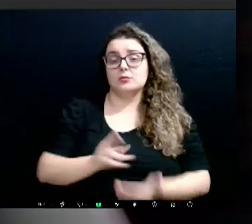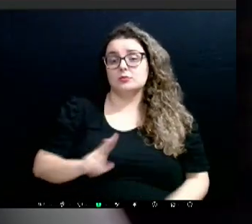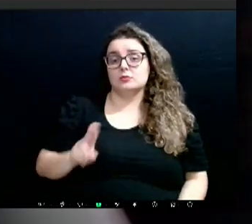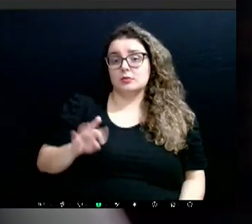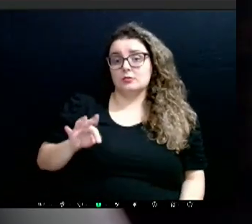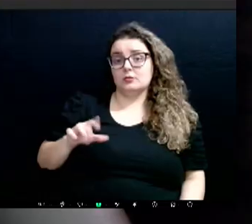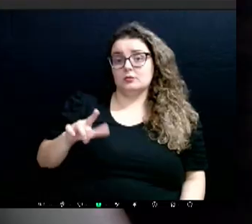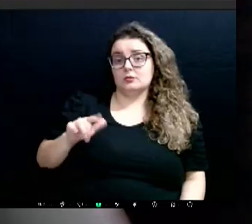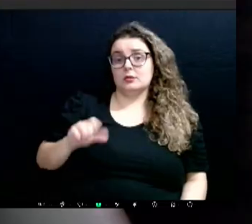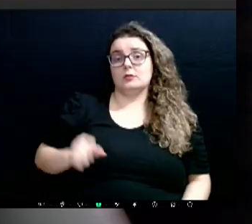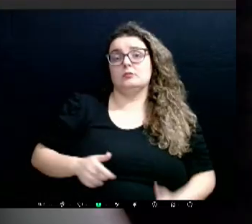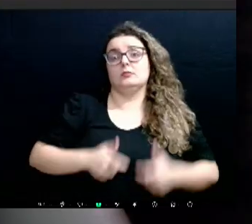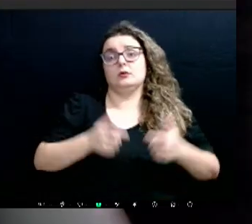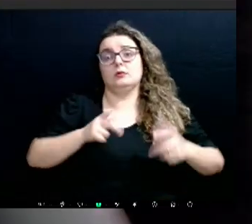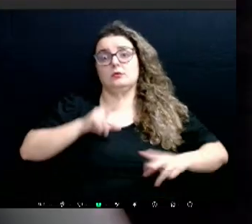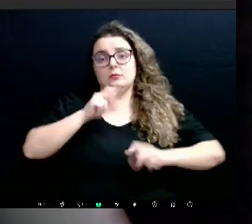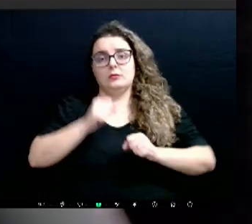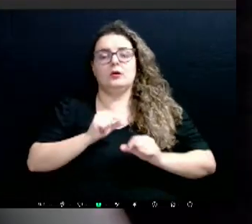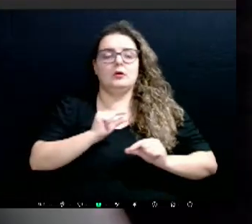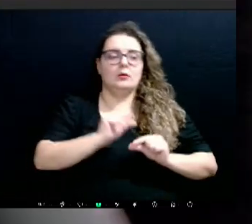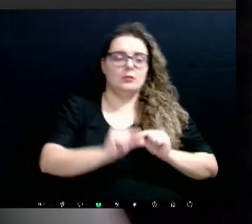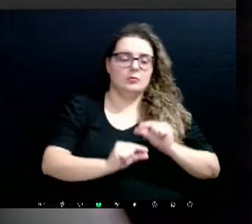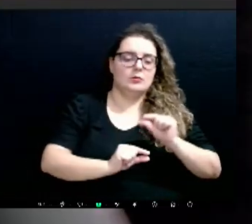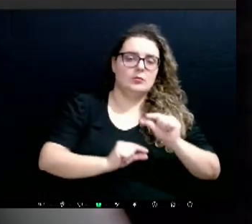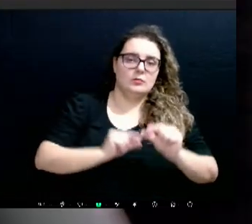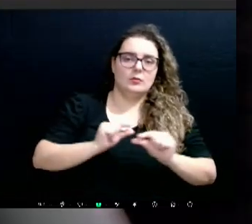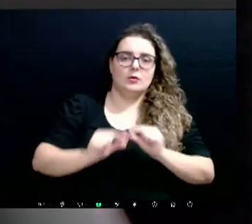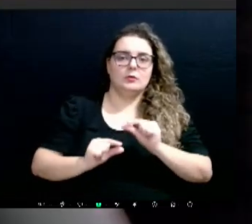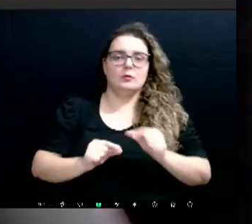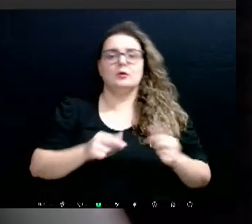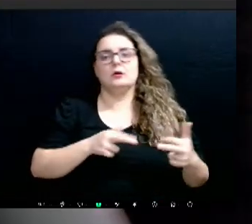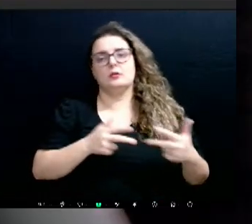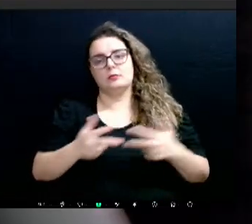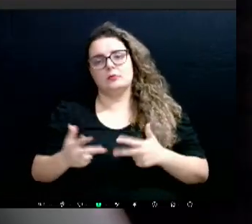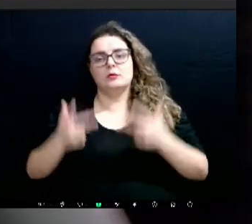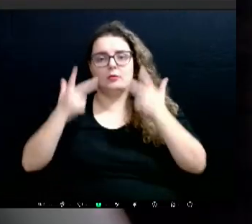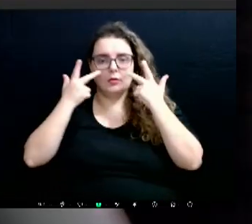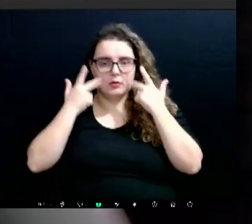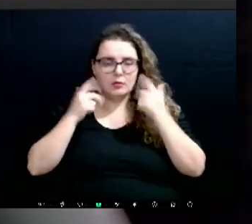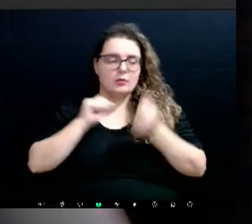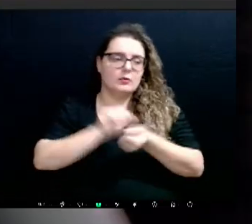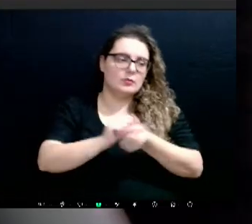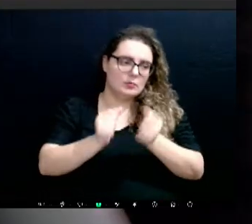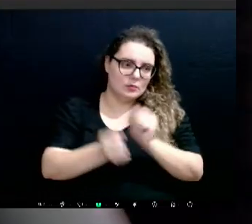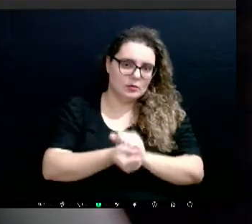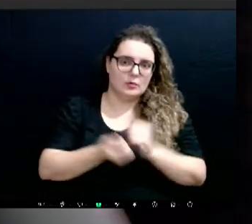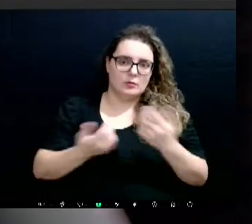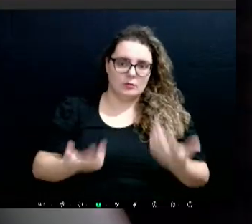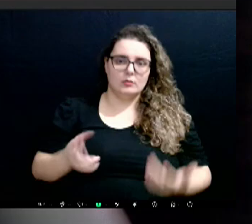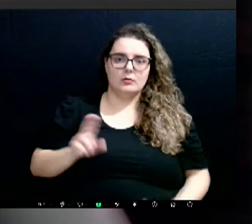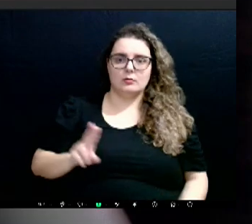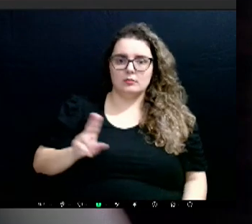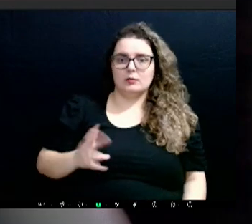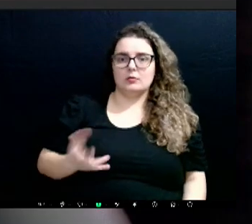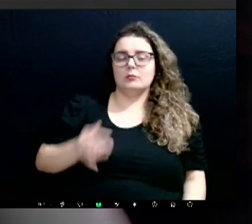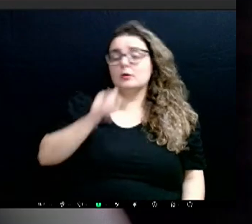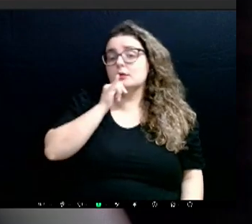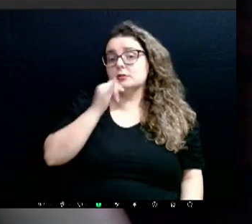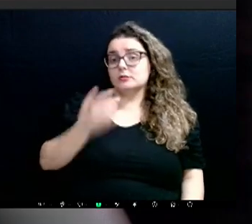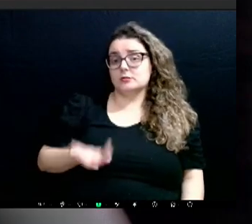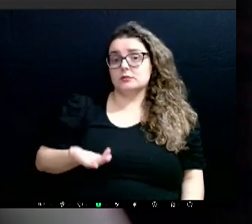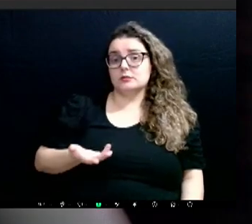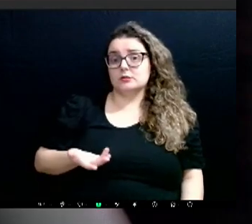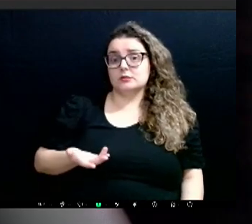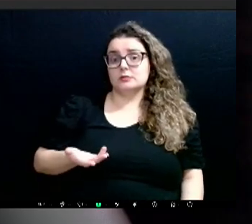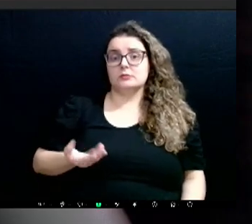intensidade e passe a utilizar, né, dentro de um padrão que seja um padrão adequado para o seu uso. Por exemplo, em casa